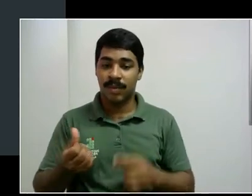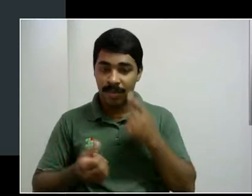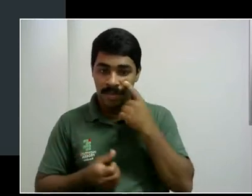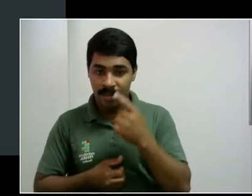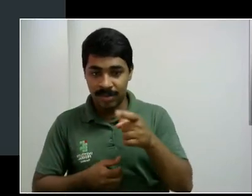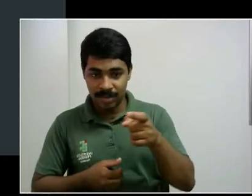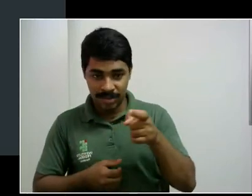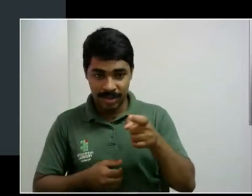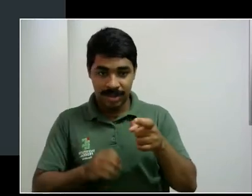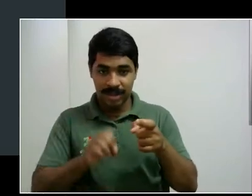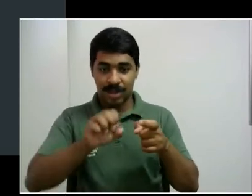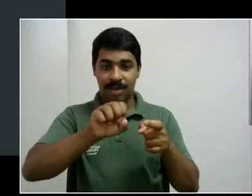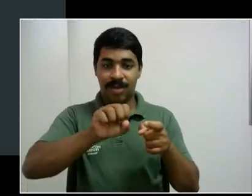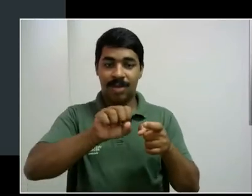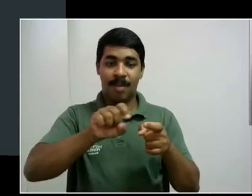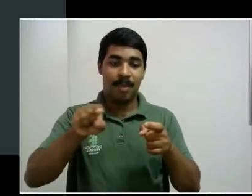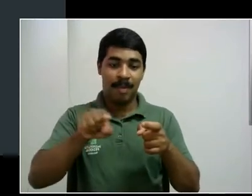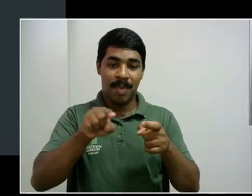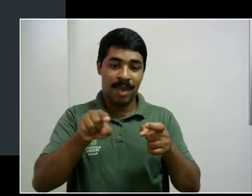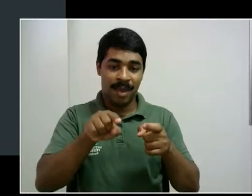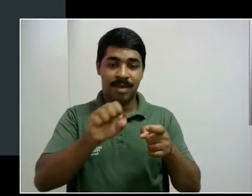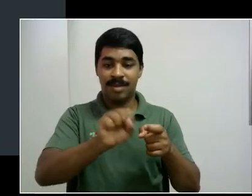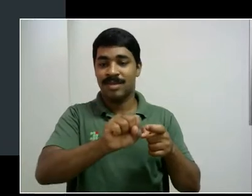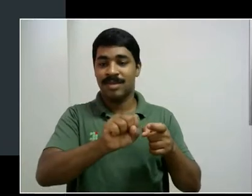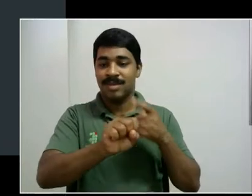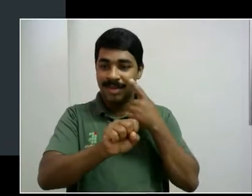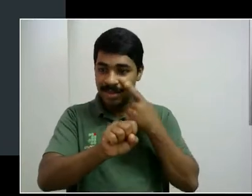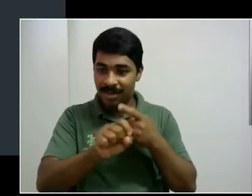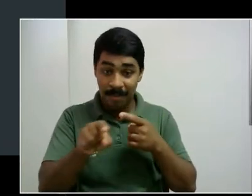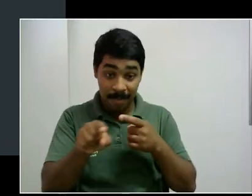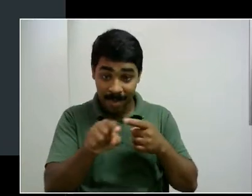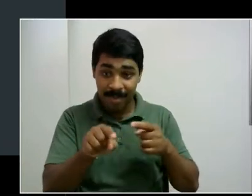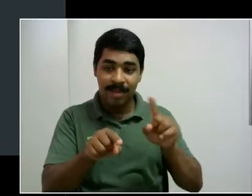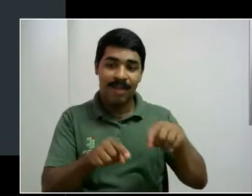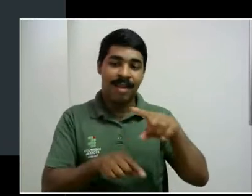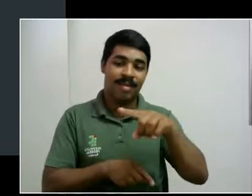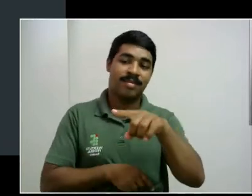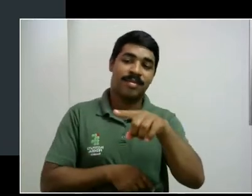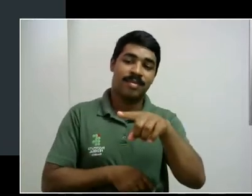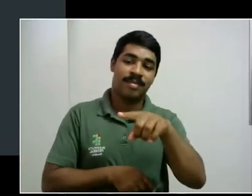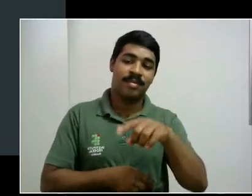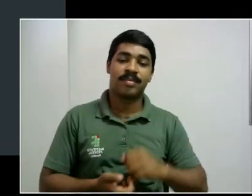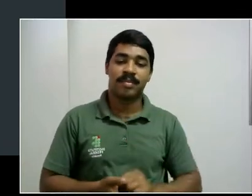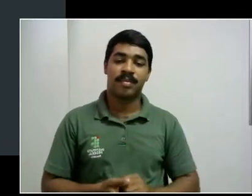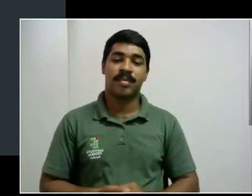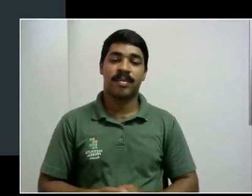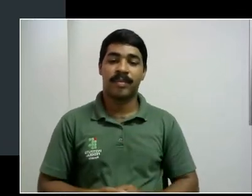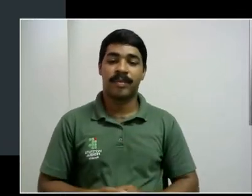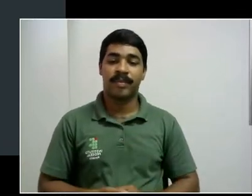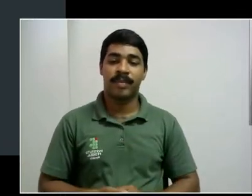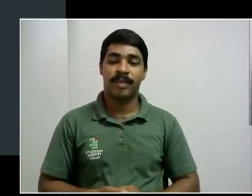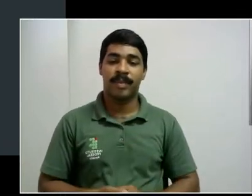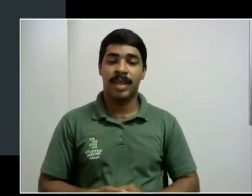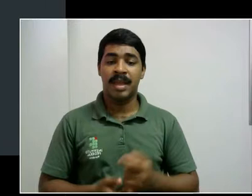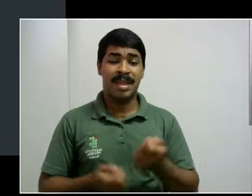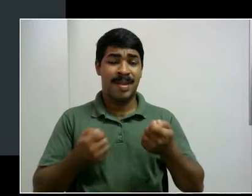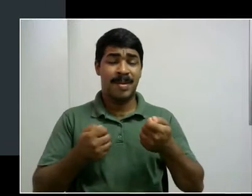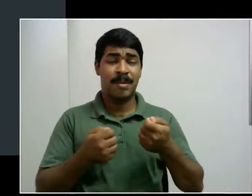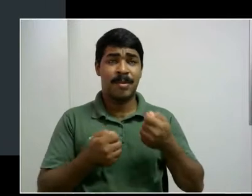número negativo, então essa função ela é também decrescente. Então perceba o seguinte, que você não precisa fazer gráficos